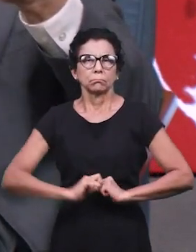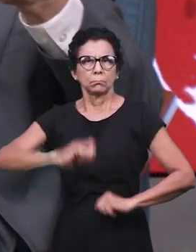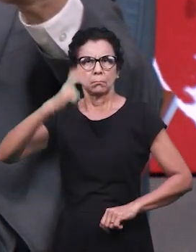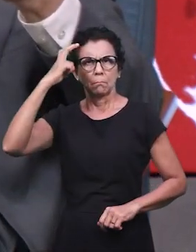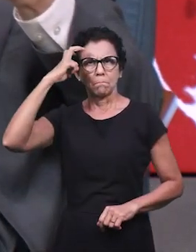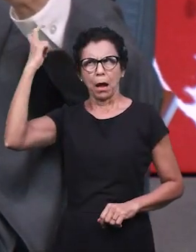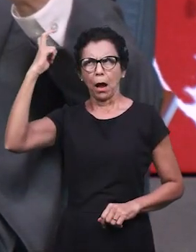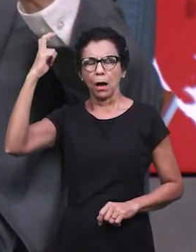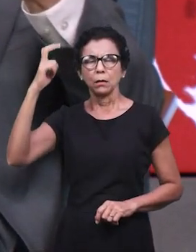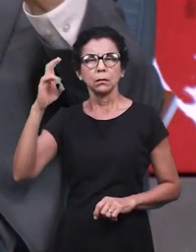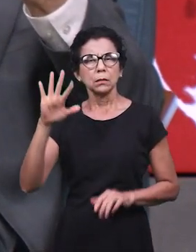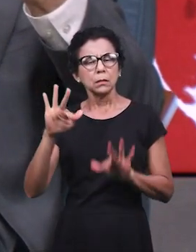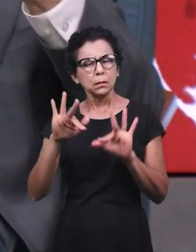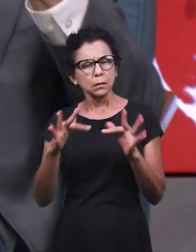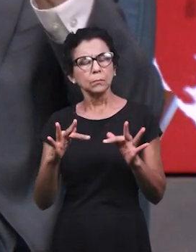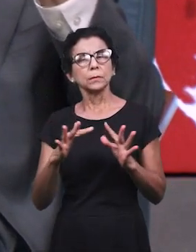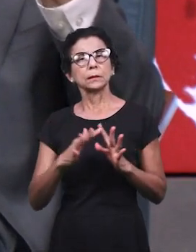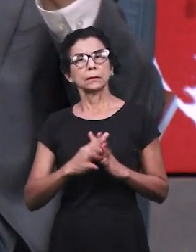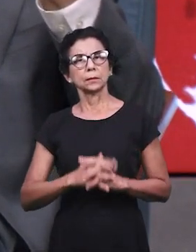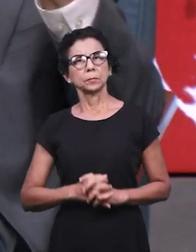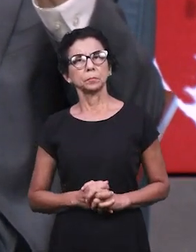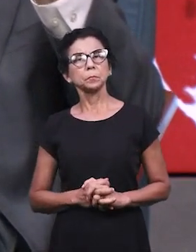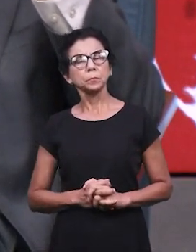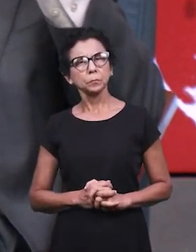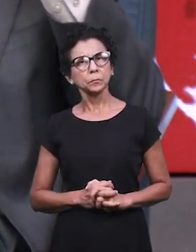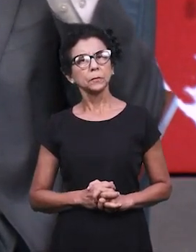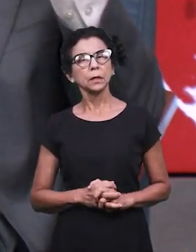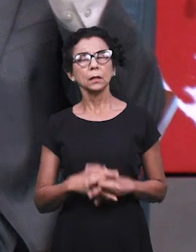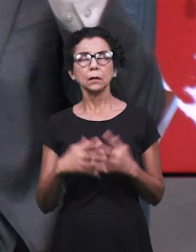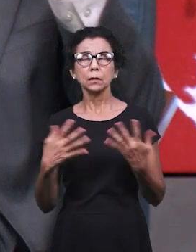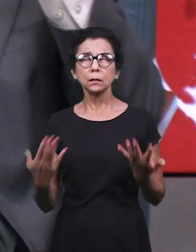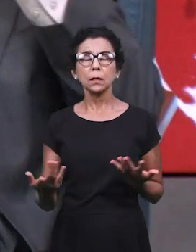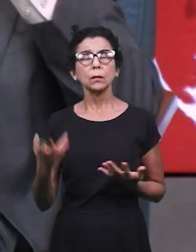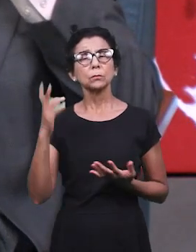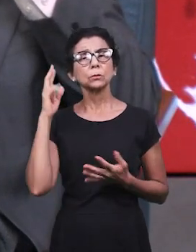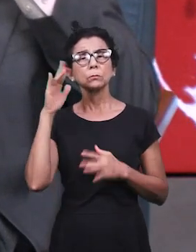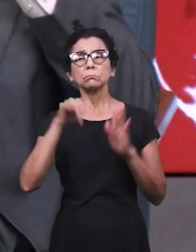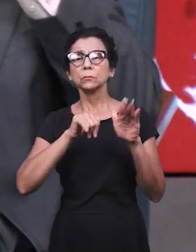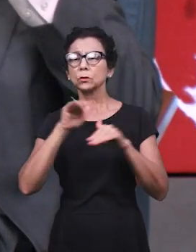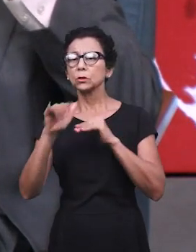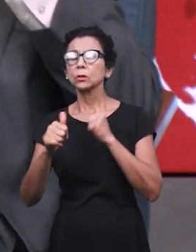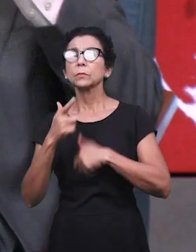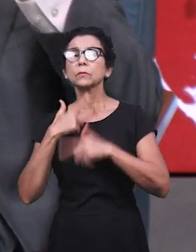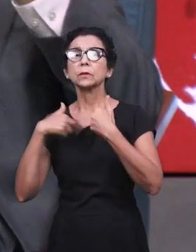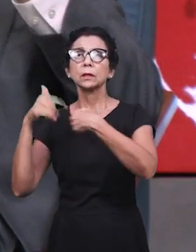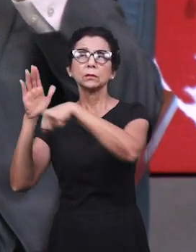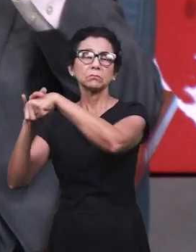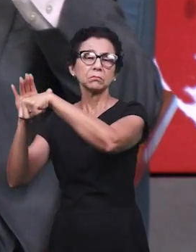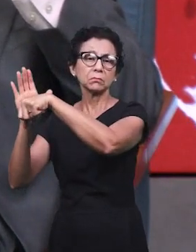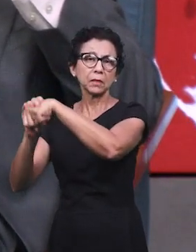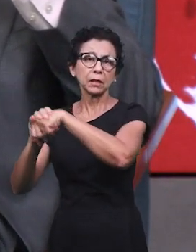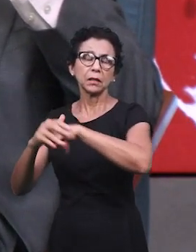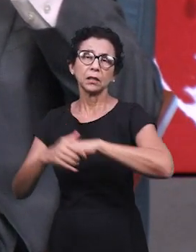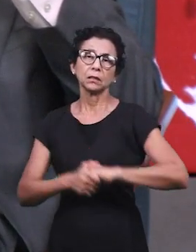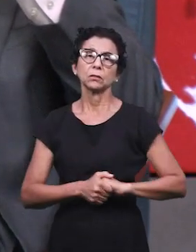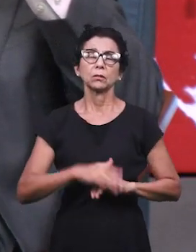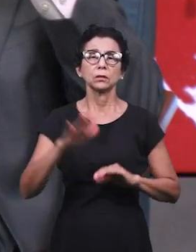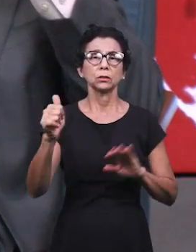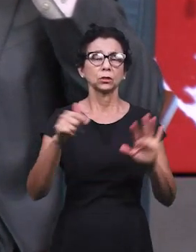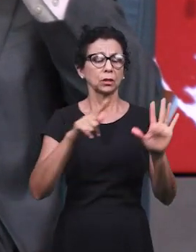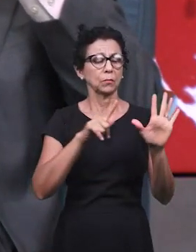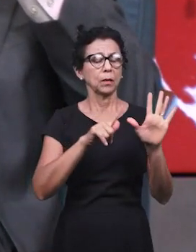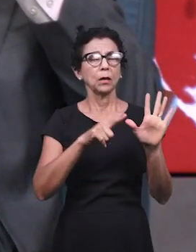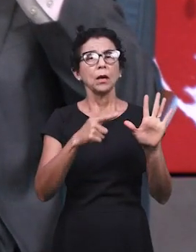se completa. Um é profeta, um é apóstolo, outro é profeta, outro é evangelista,